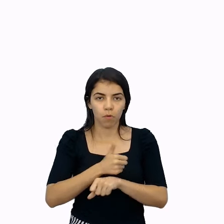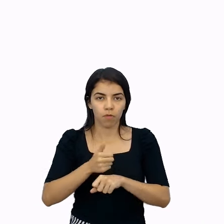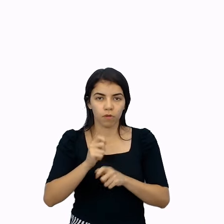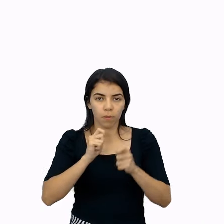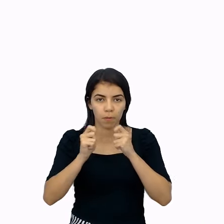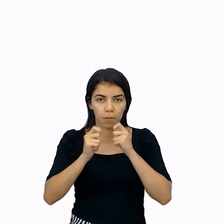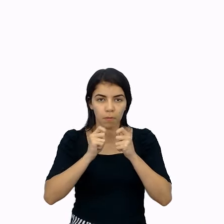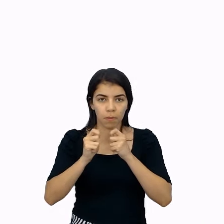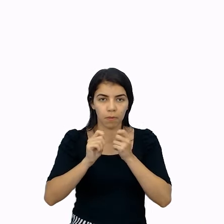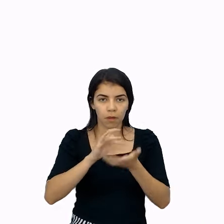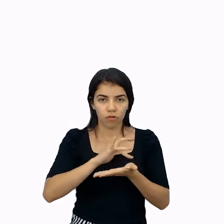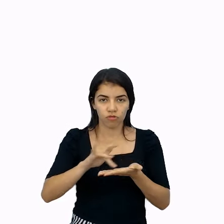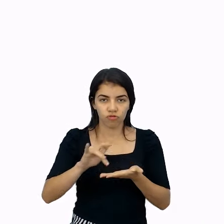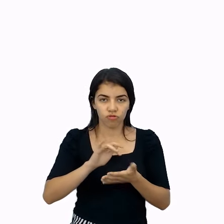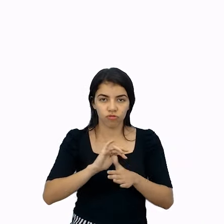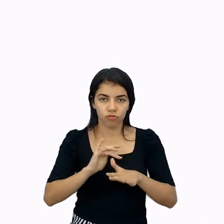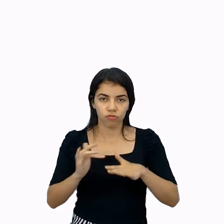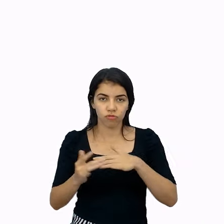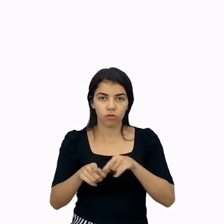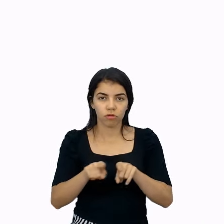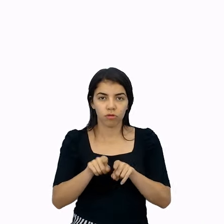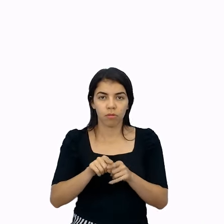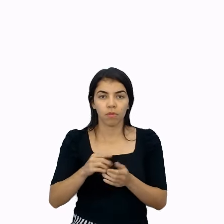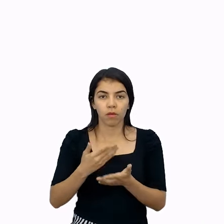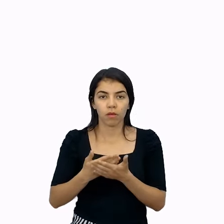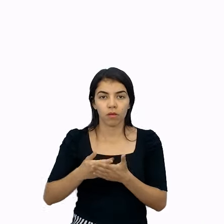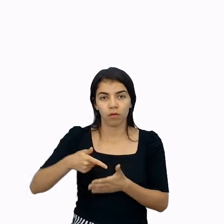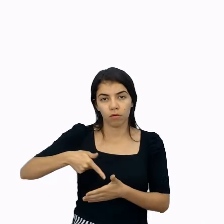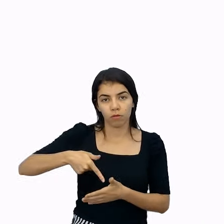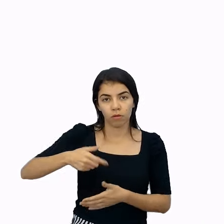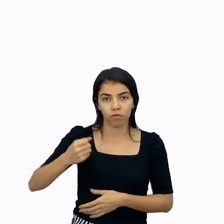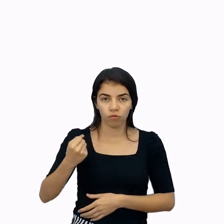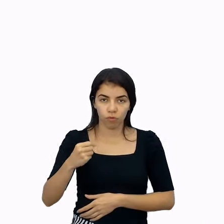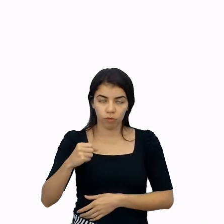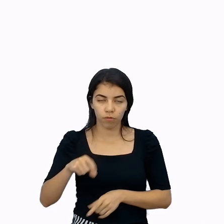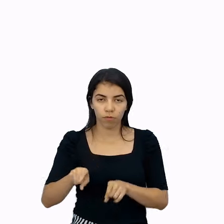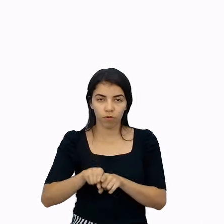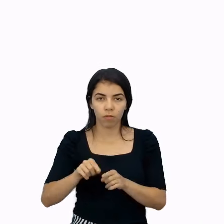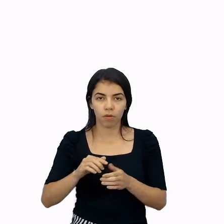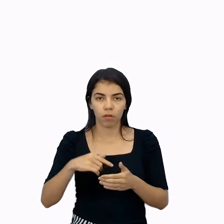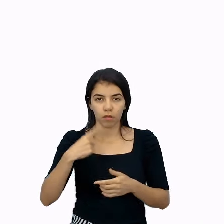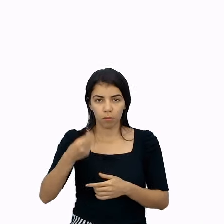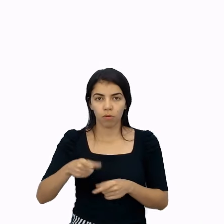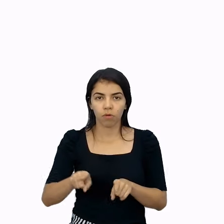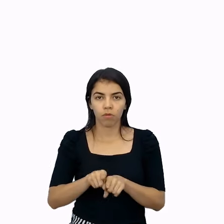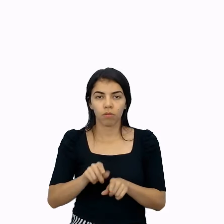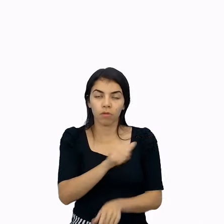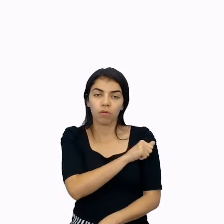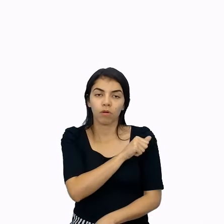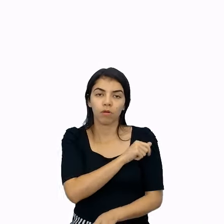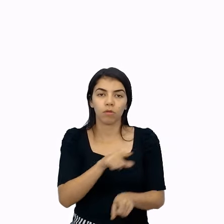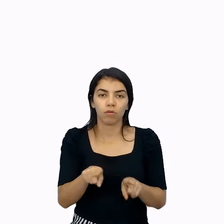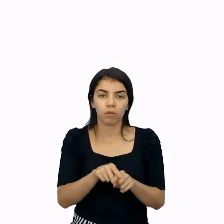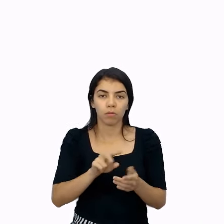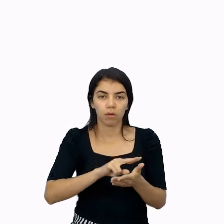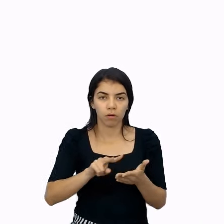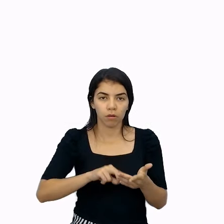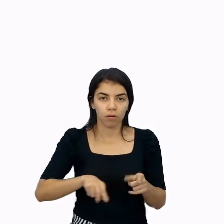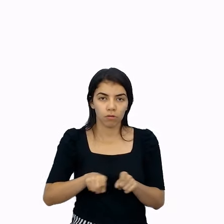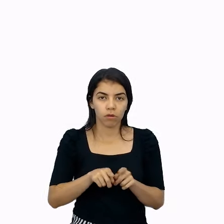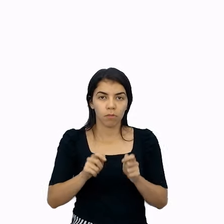jornalístico-midiático, aí então que será realizado nas aulas 7 e 8 dessa sequência. Para isso, os estudantes partem da leitura de